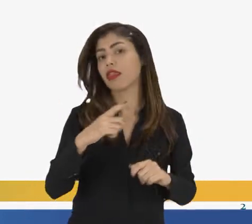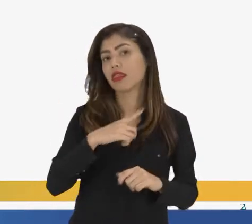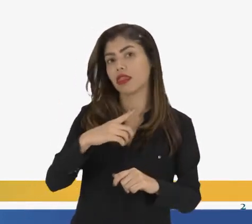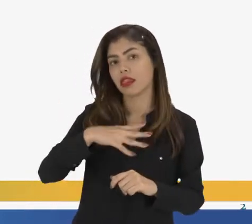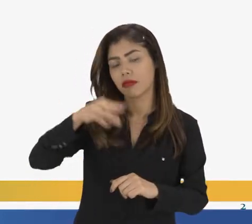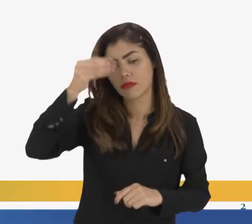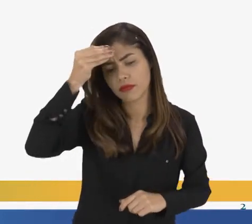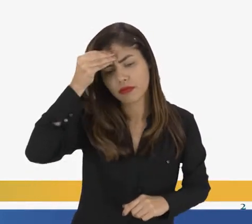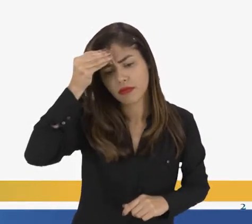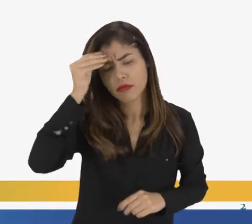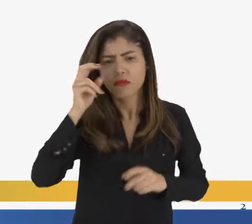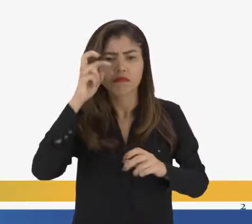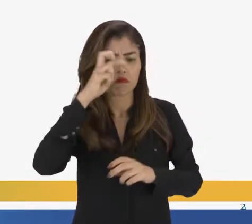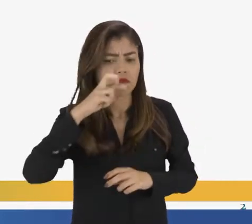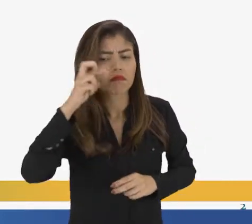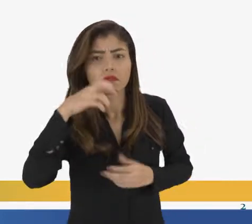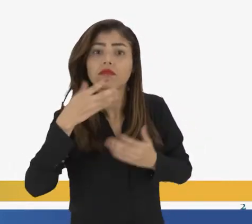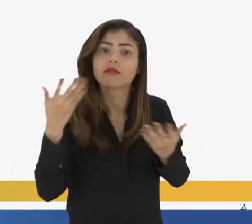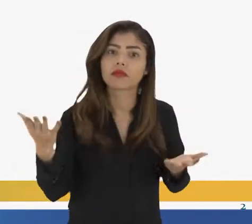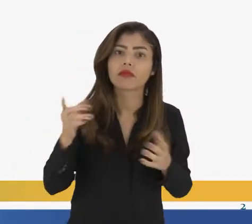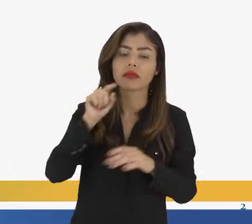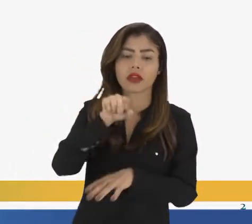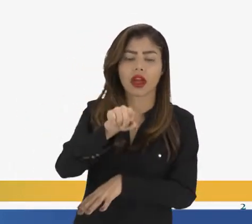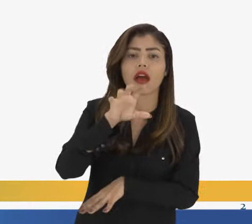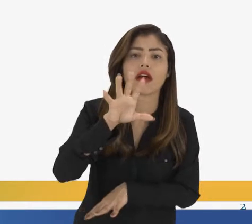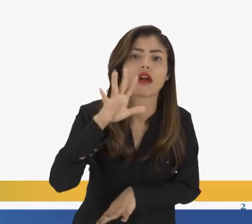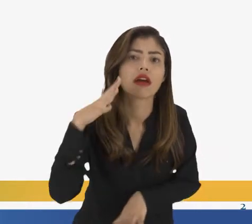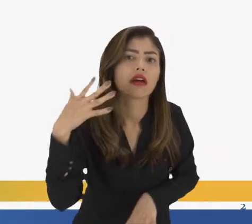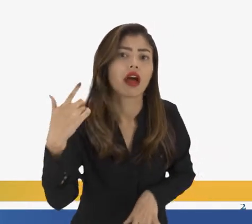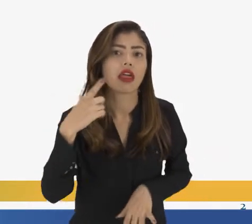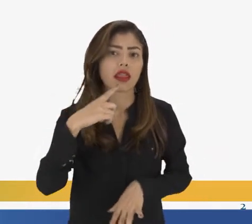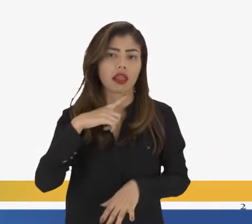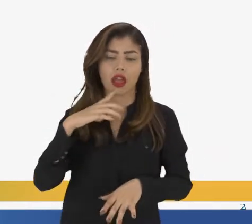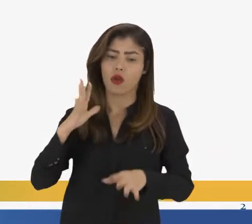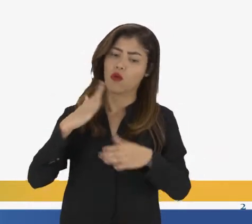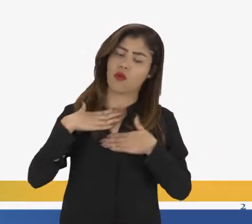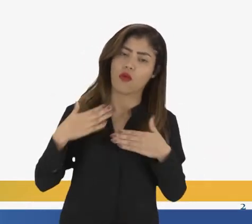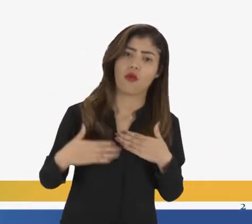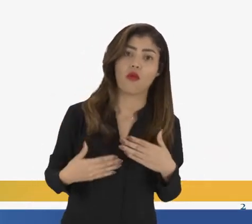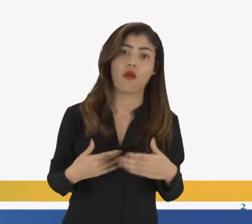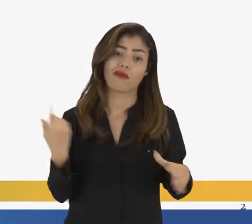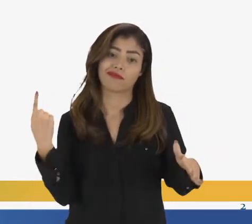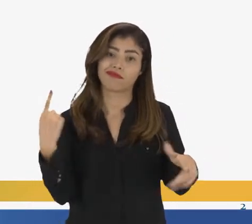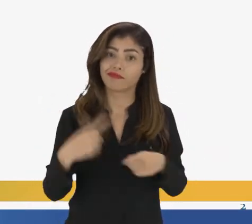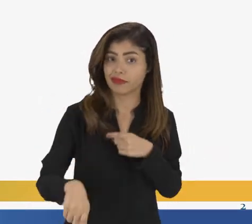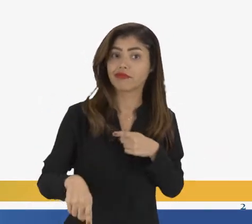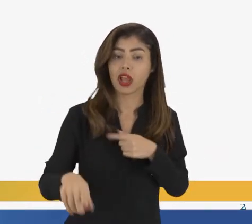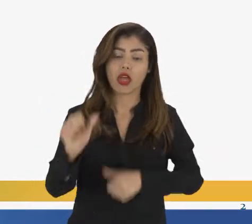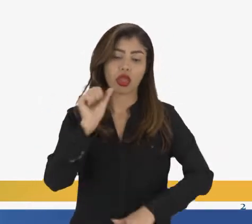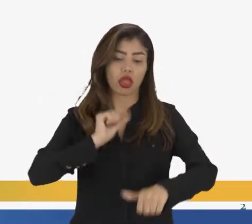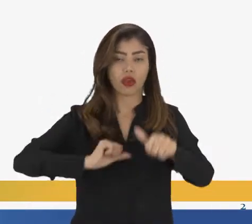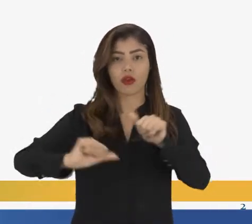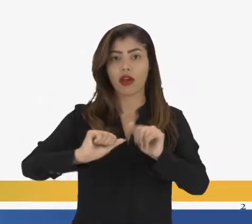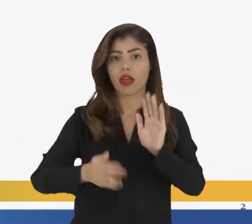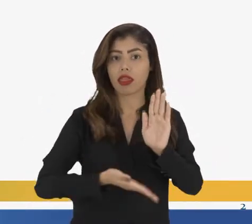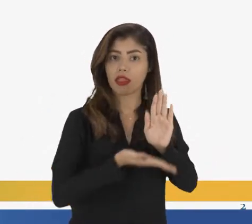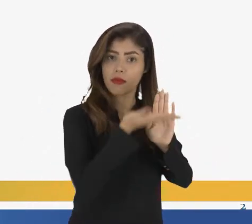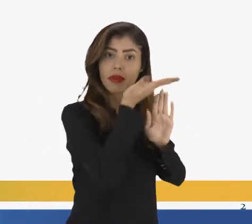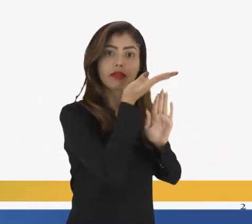devemos analisar o calor, que é aquela em que um corpo sofre mudança na